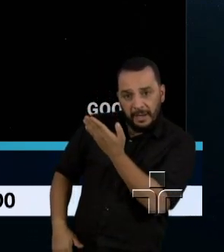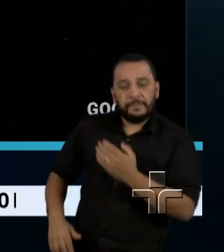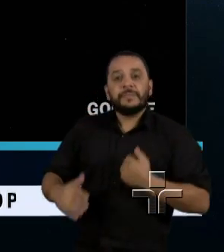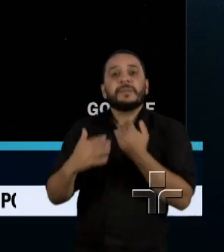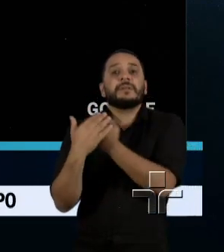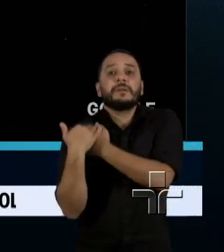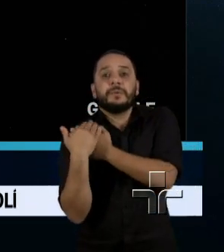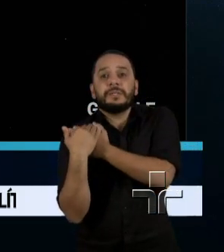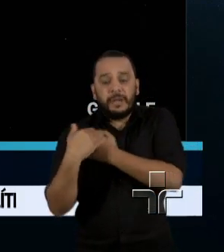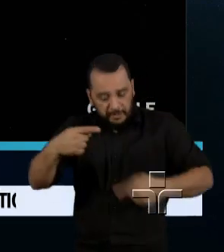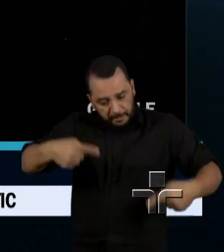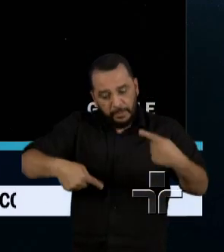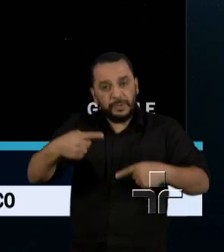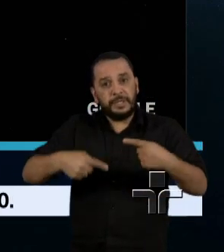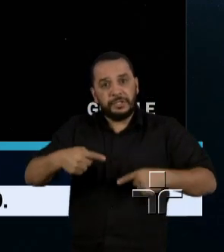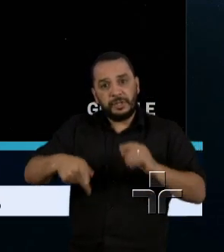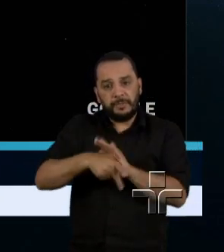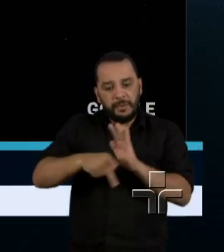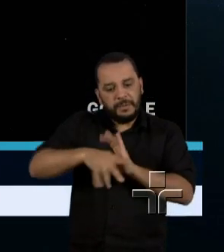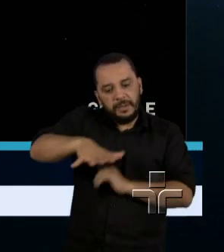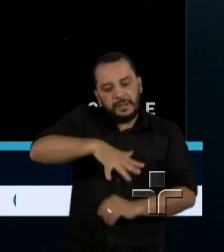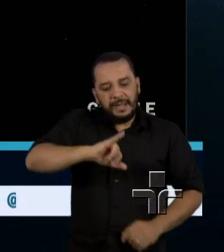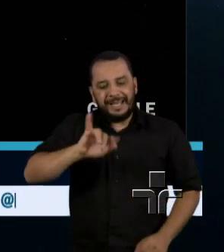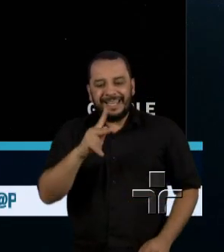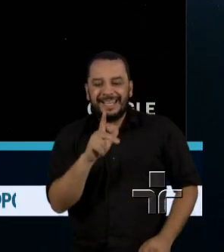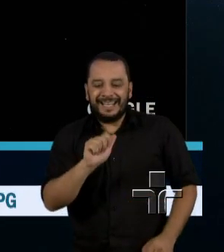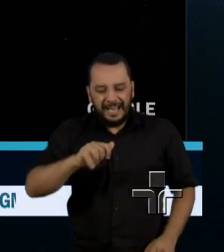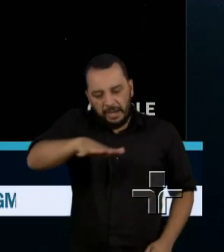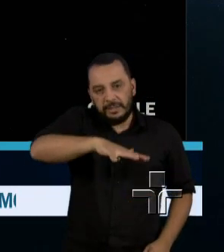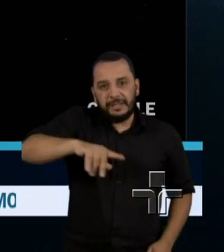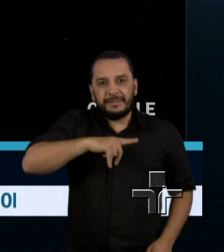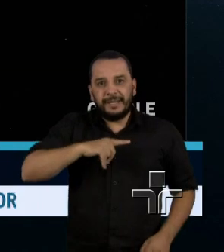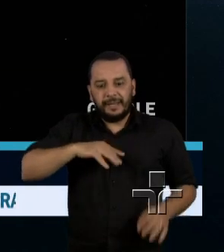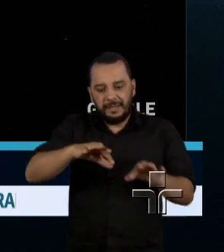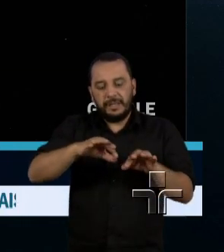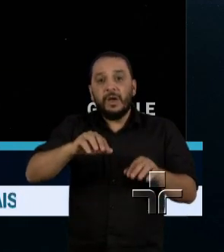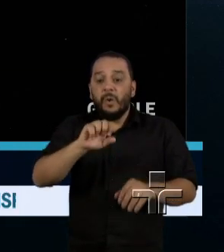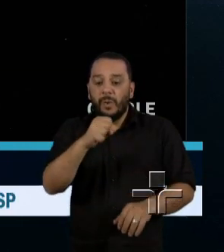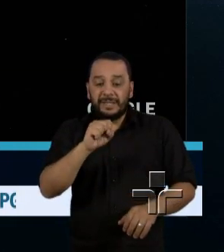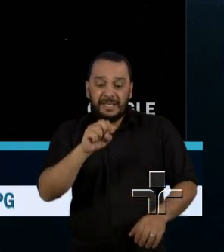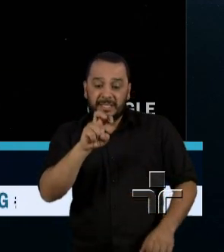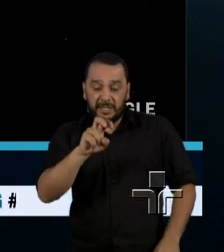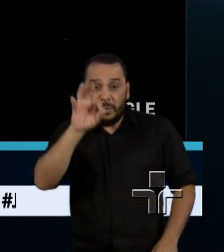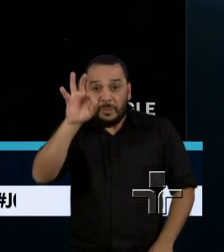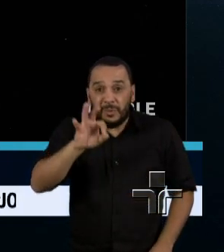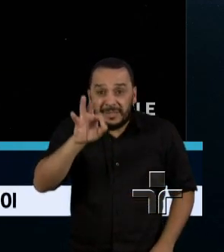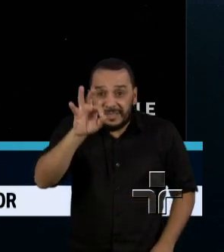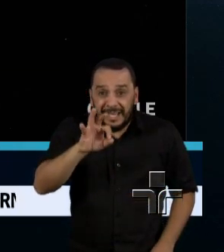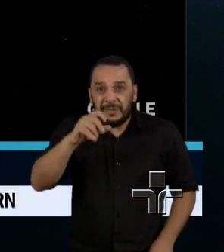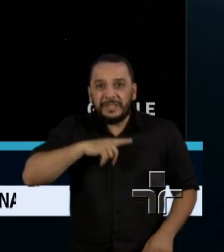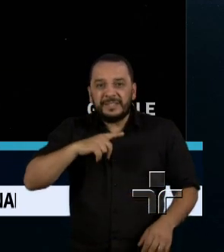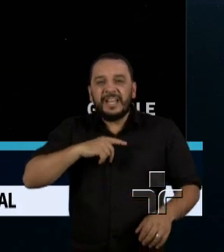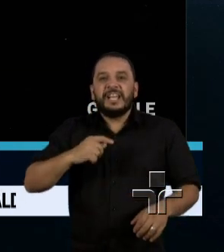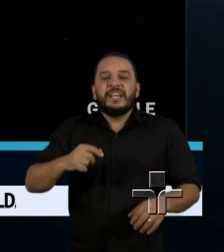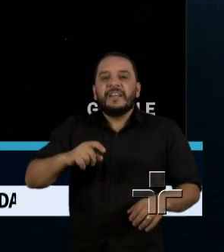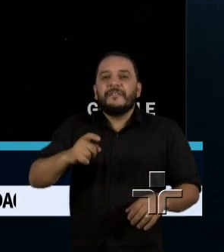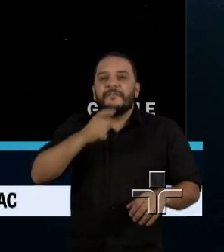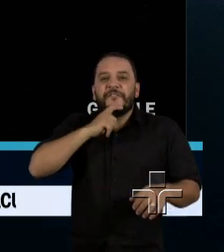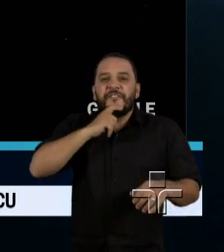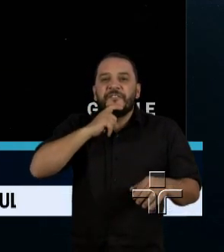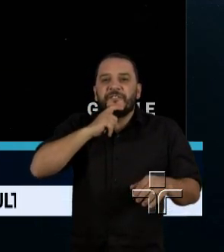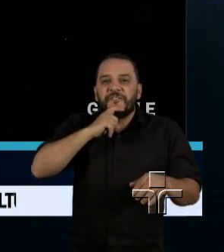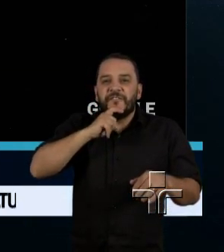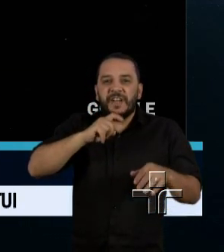e política externa da ilha. O território tem 85% da superfície coberta por gelo e fica no